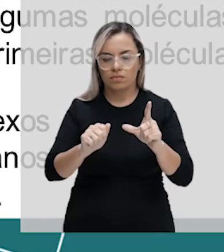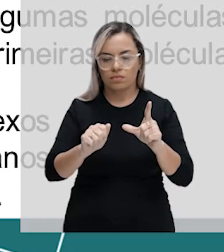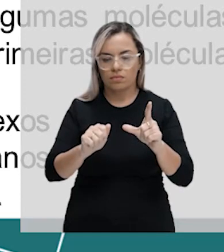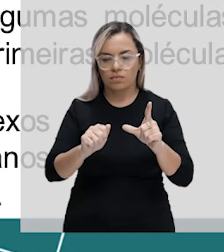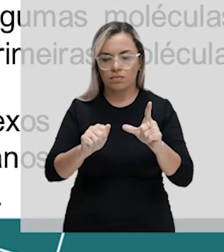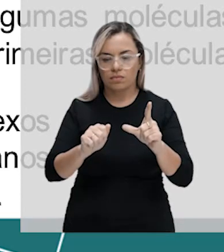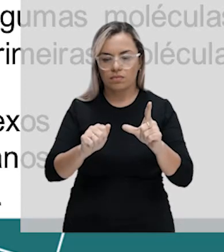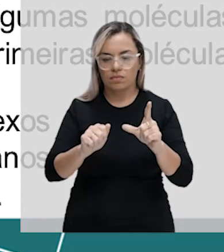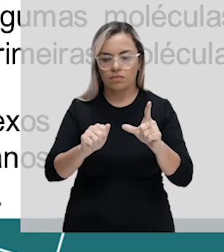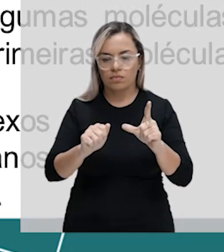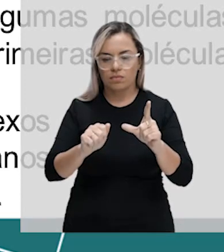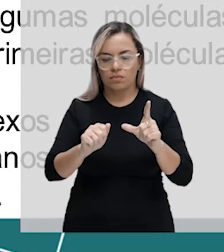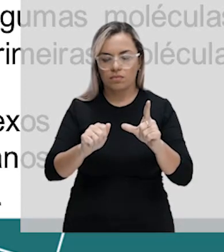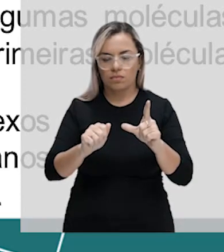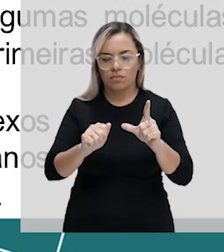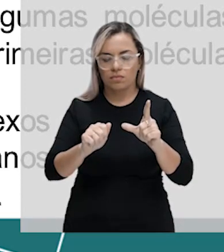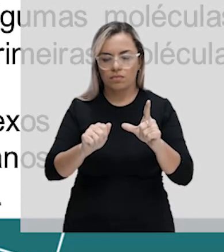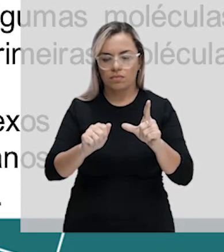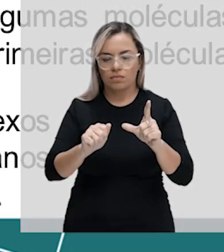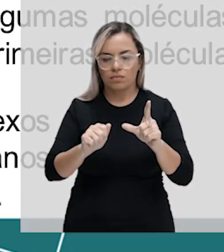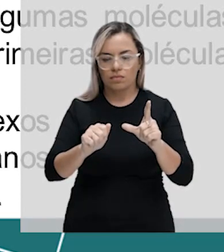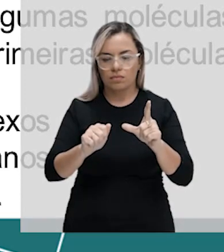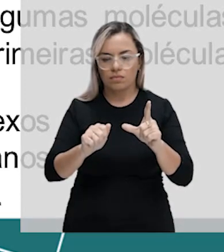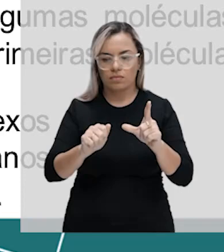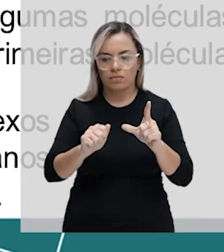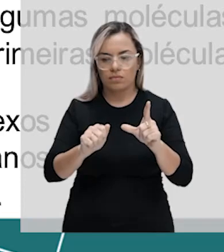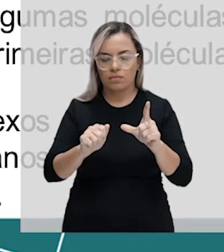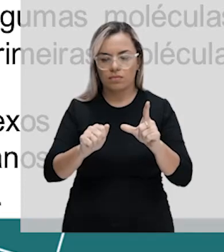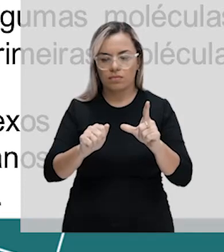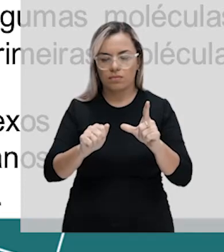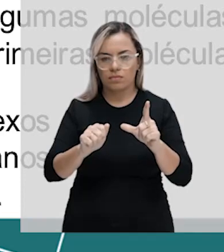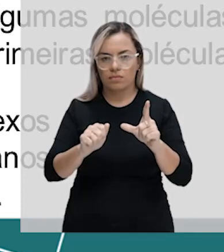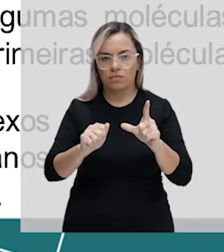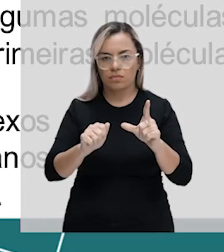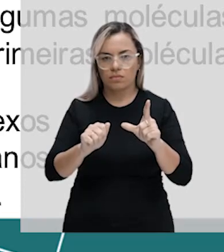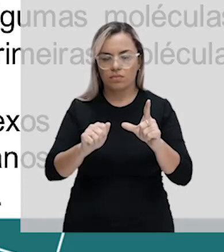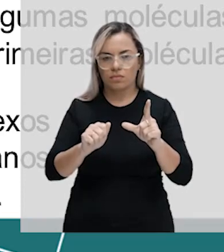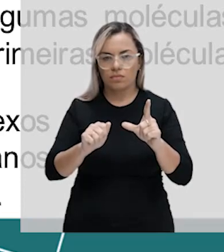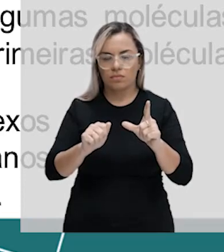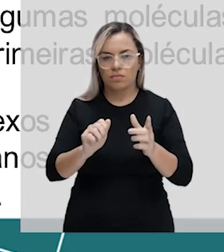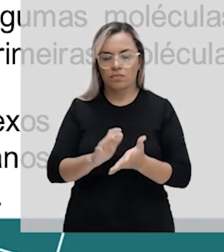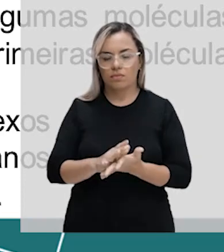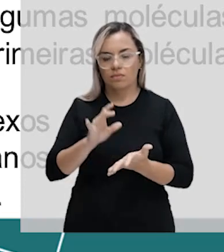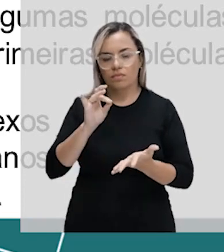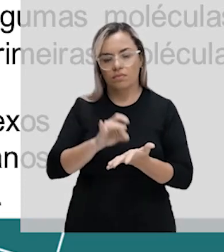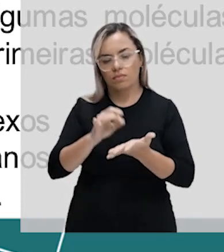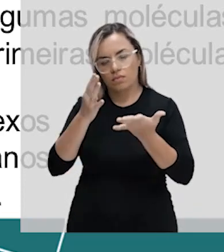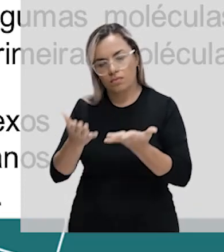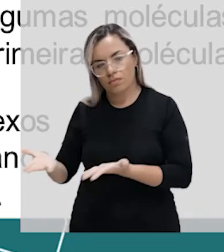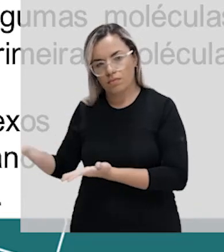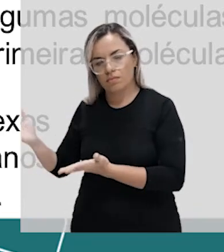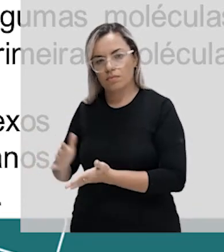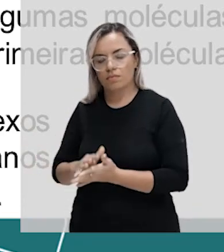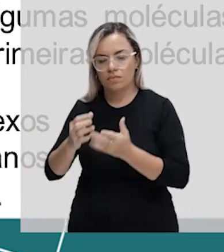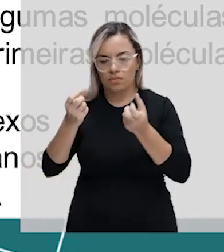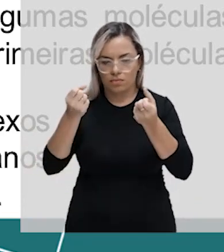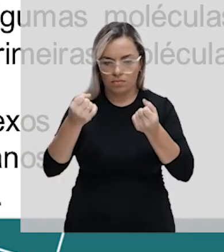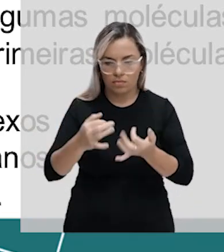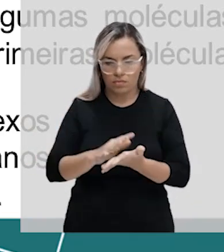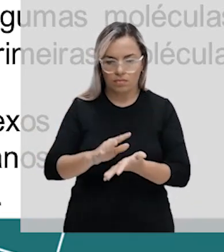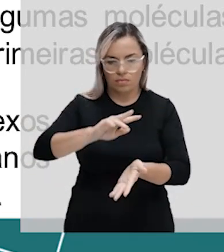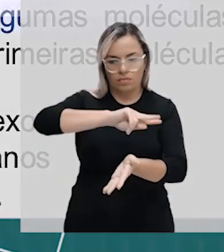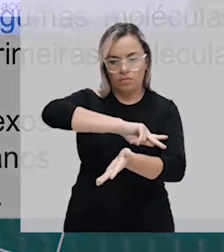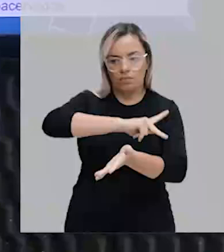complexos moleculares inorgânicos nos oceanos primitivos. Na verdade, a hipótese